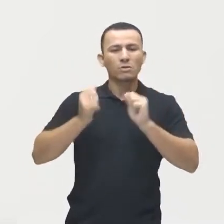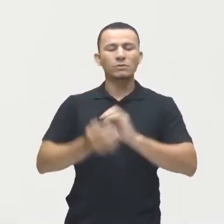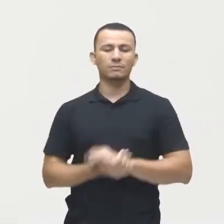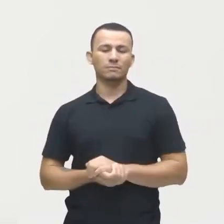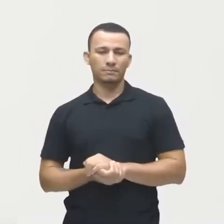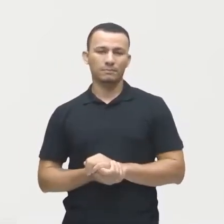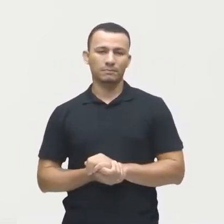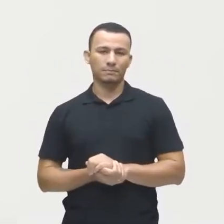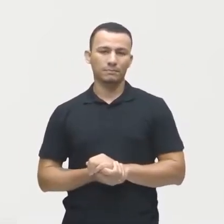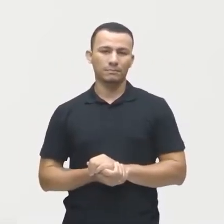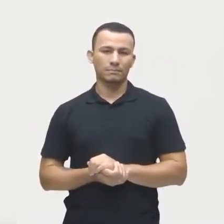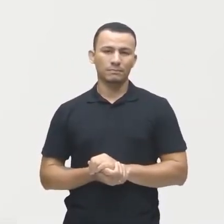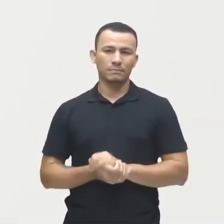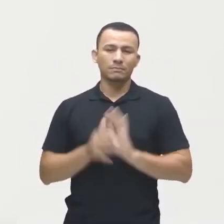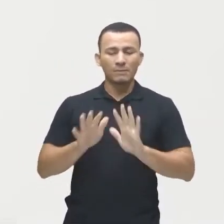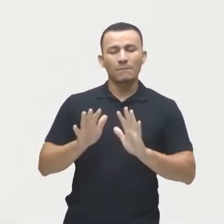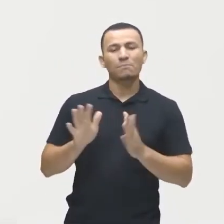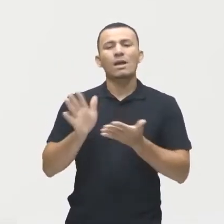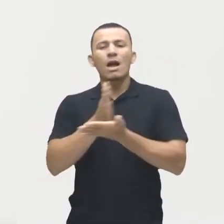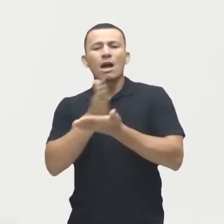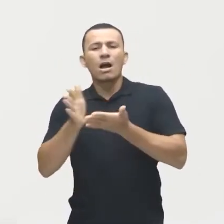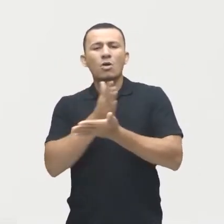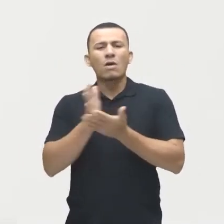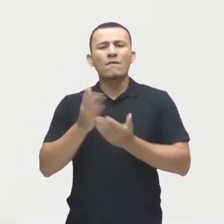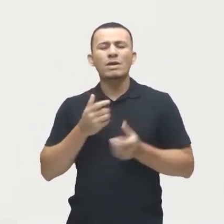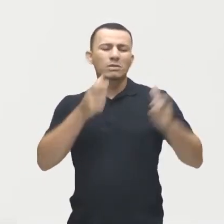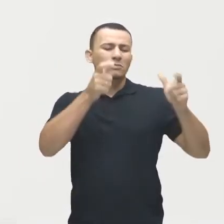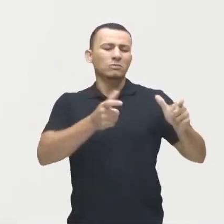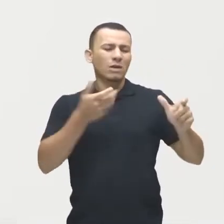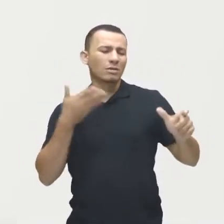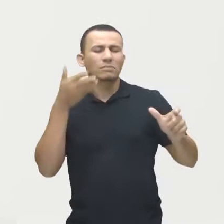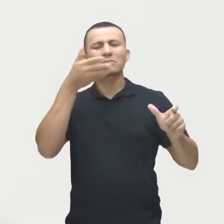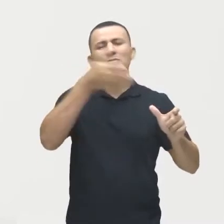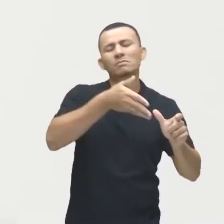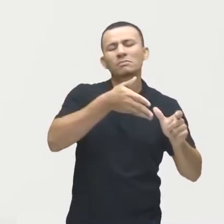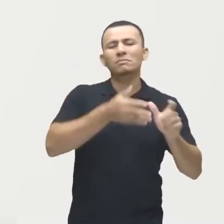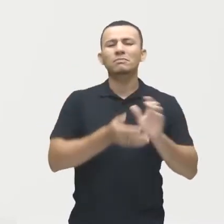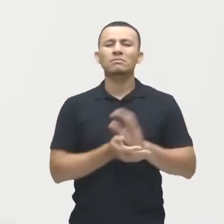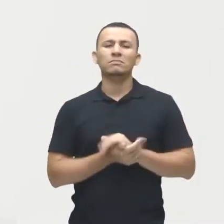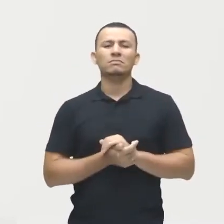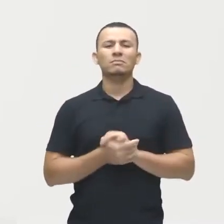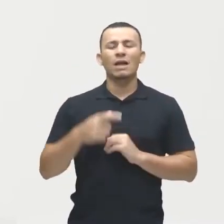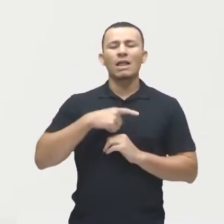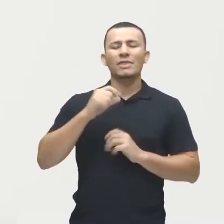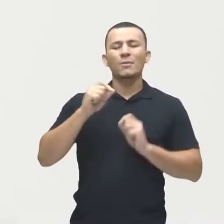Às vezes, a gente está em algum lugar e tem alguma propaganda que ela é